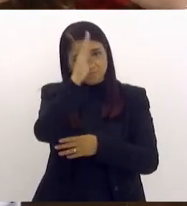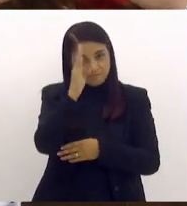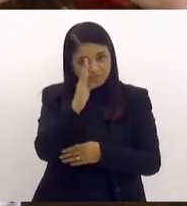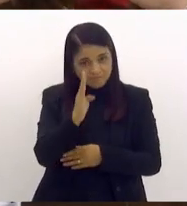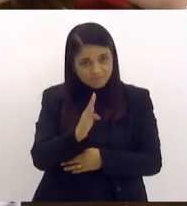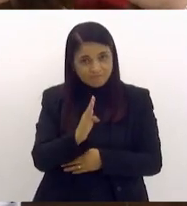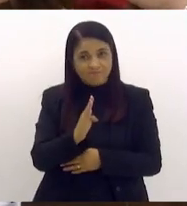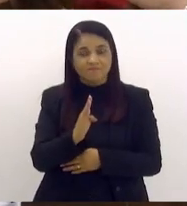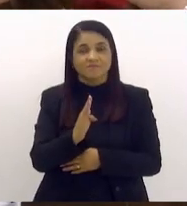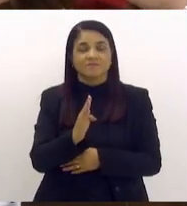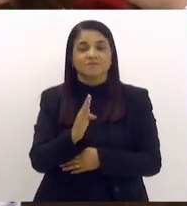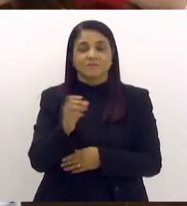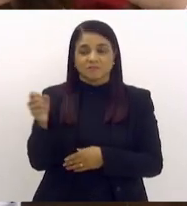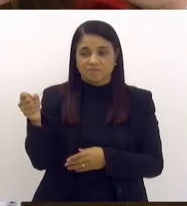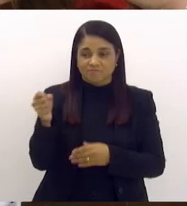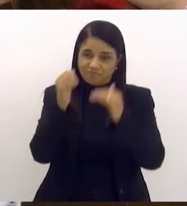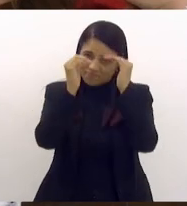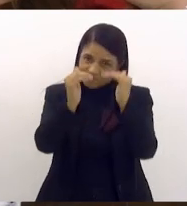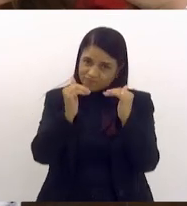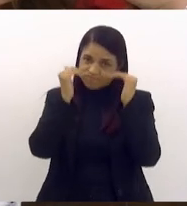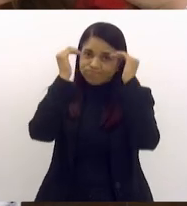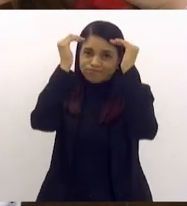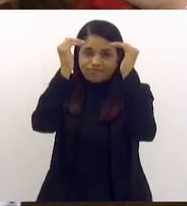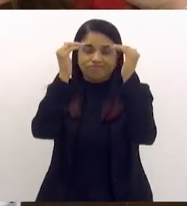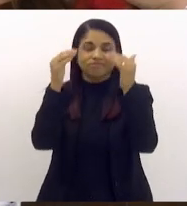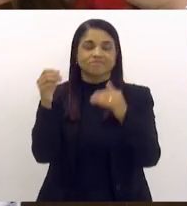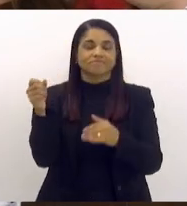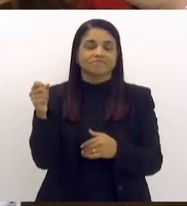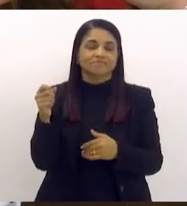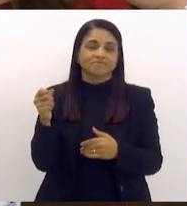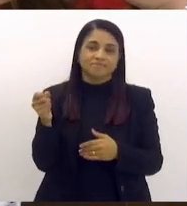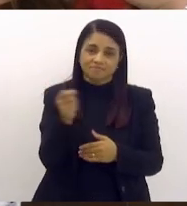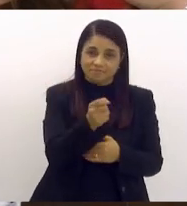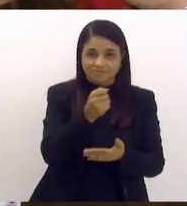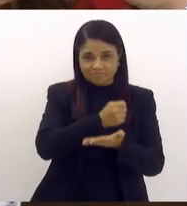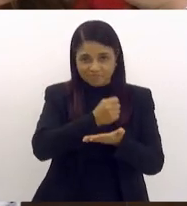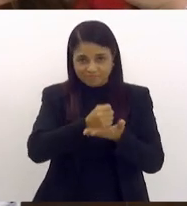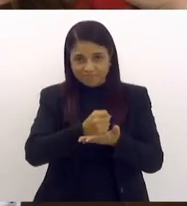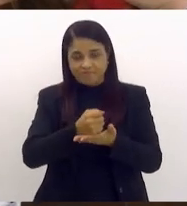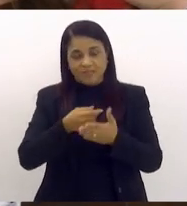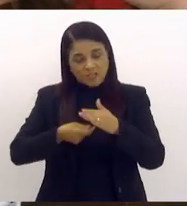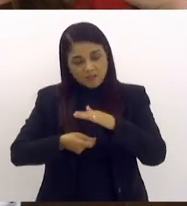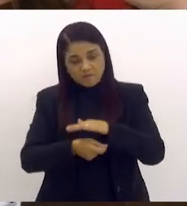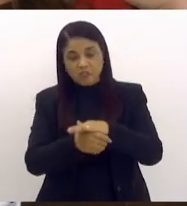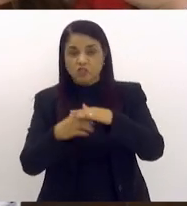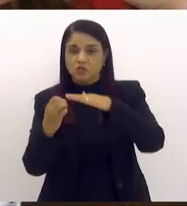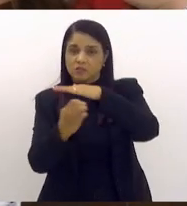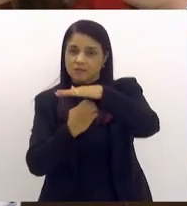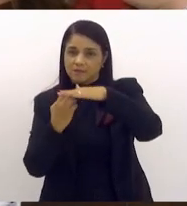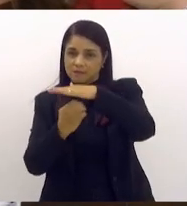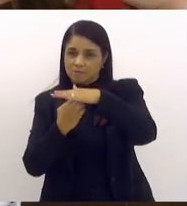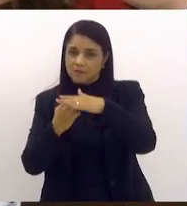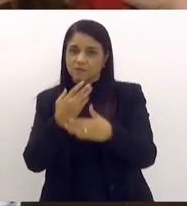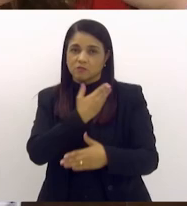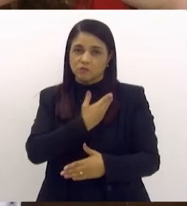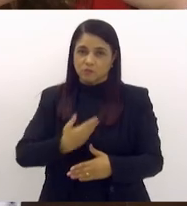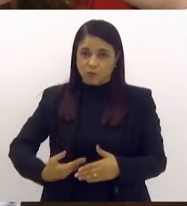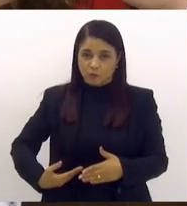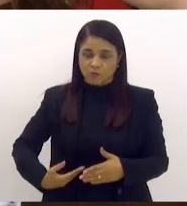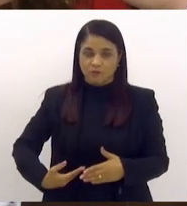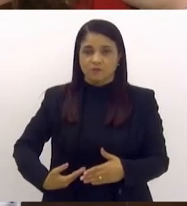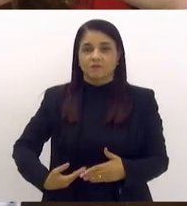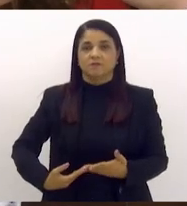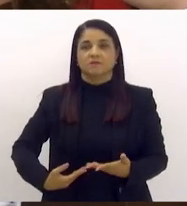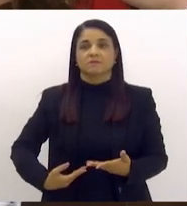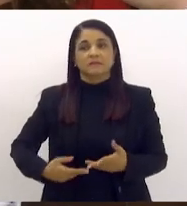e com gerando empregos e Investindo na nossa nas nossas empresas públicas estatais é